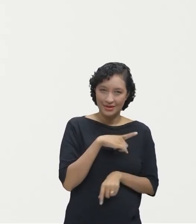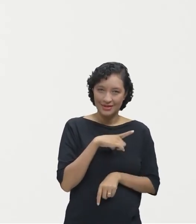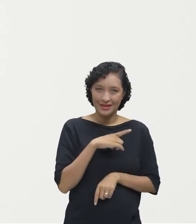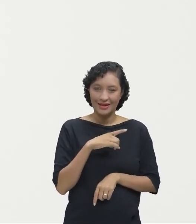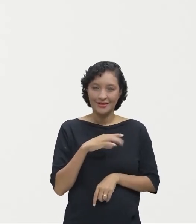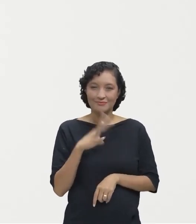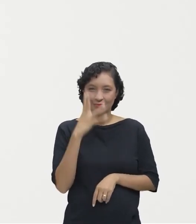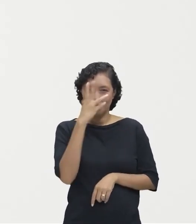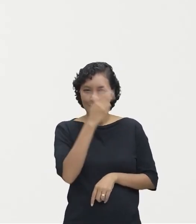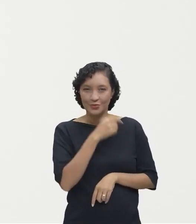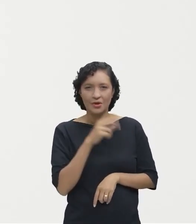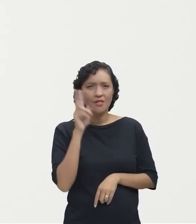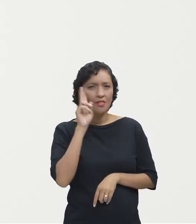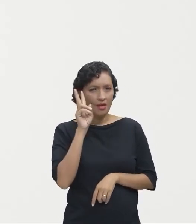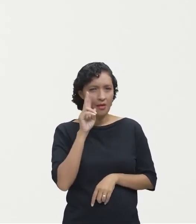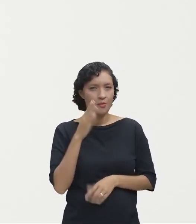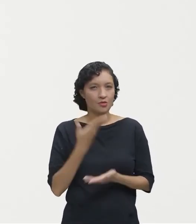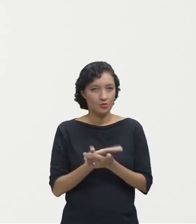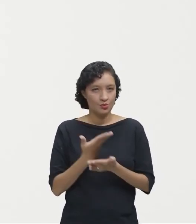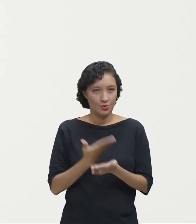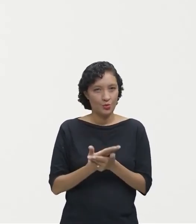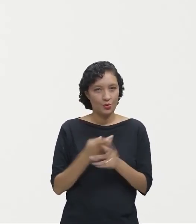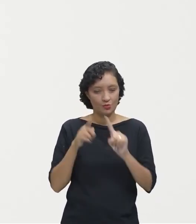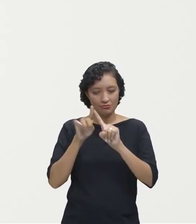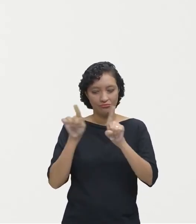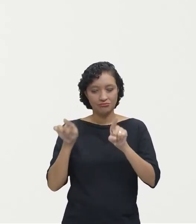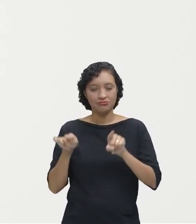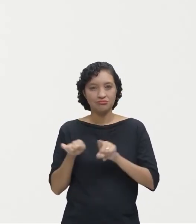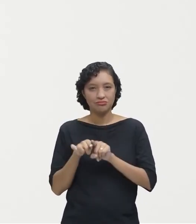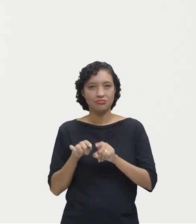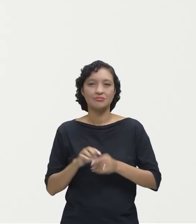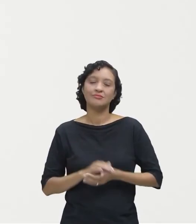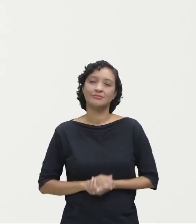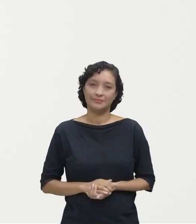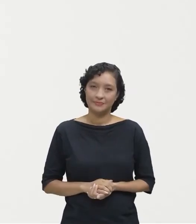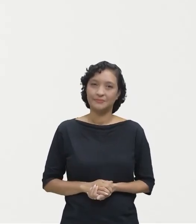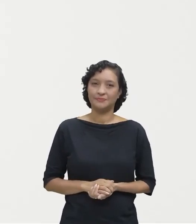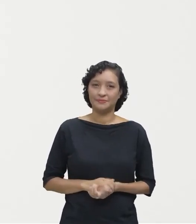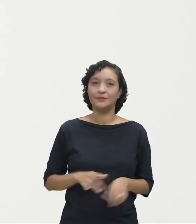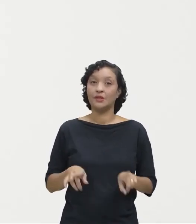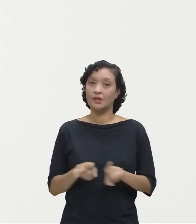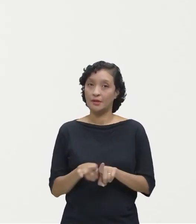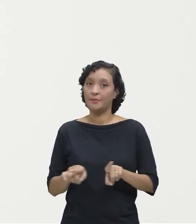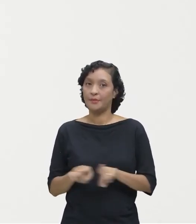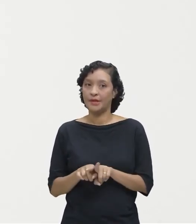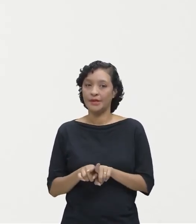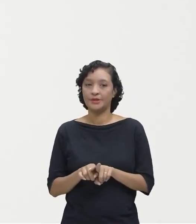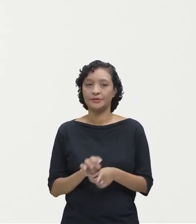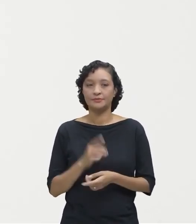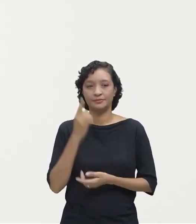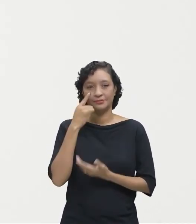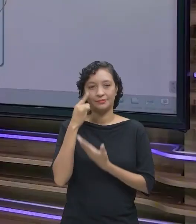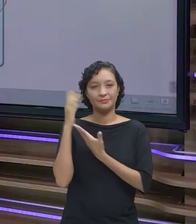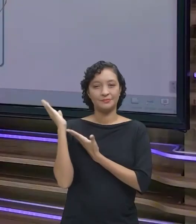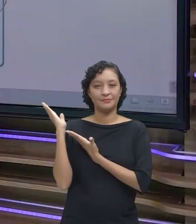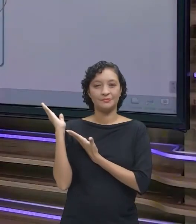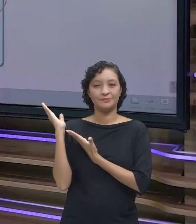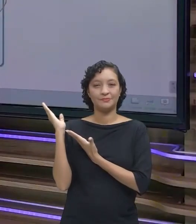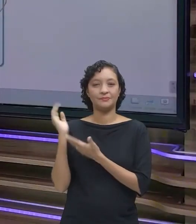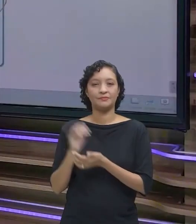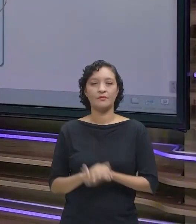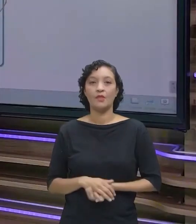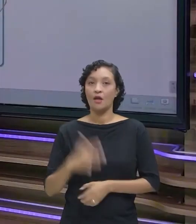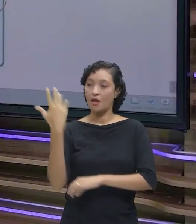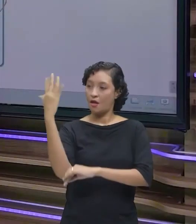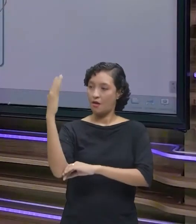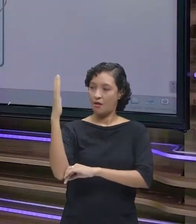Lembram-se que a gente estudou o círculo? Pois é, o círculo fica na bolinha da árvore, mas a árvore, ela nos